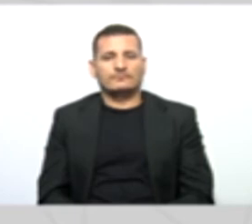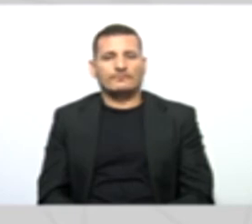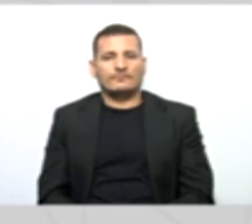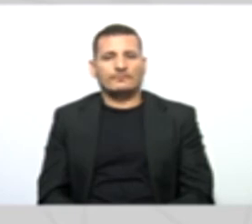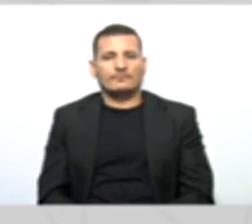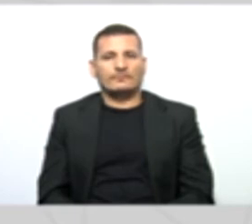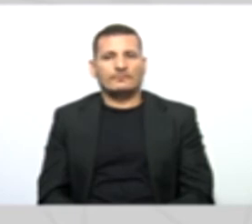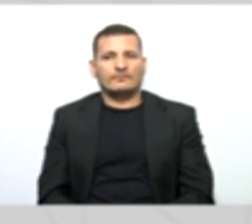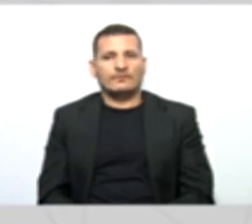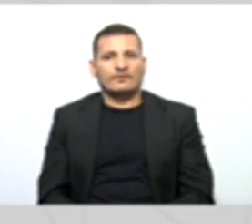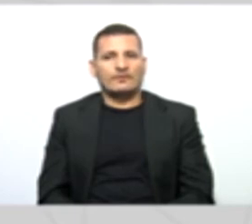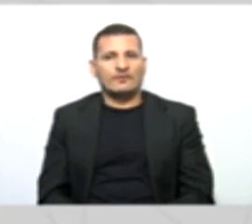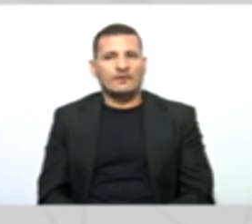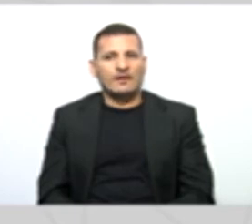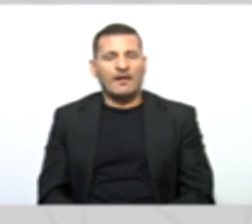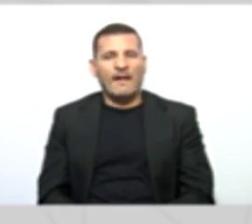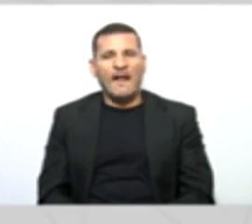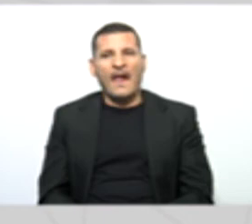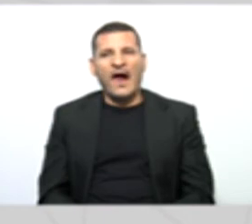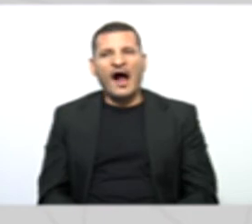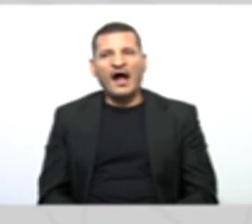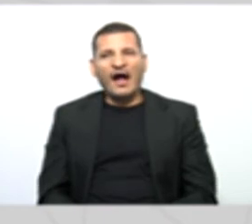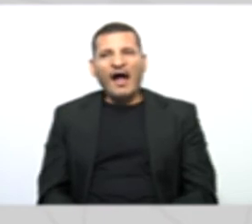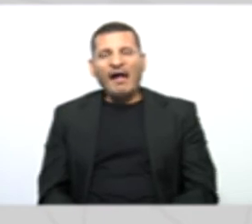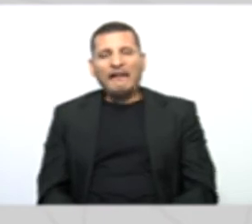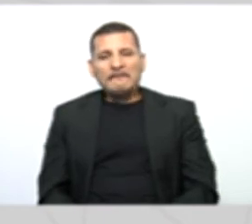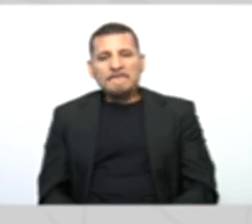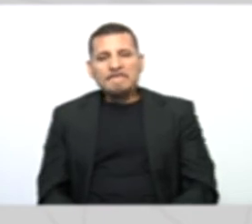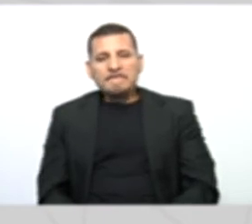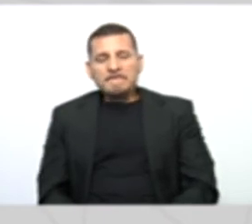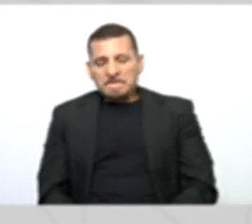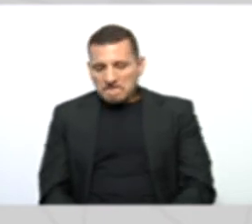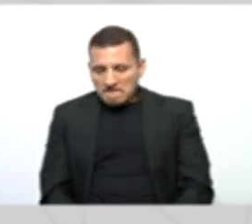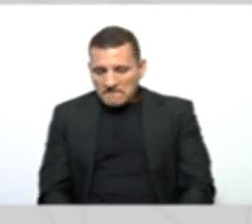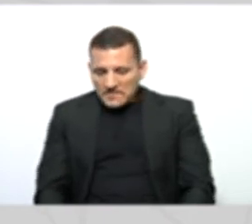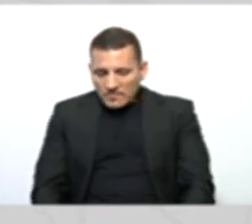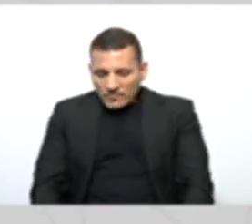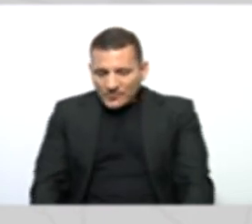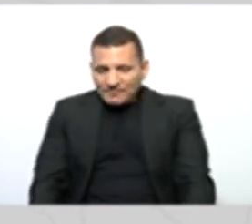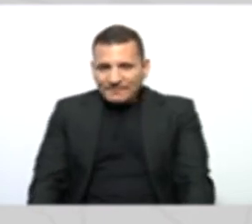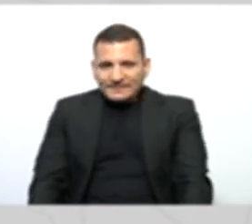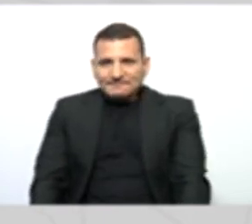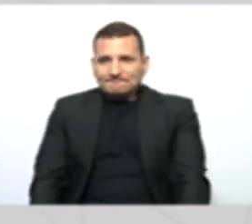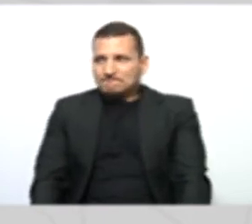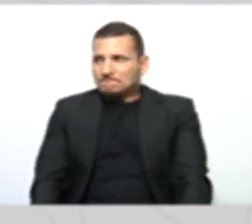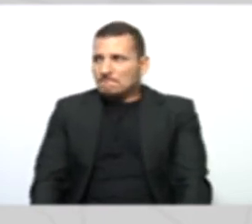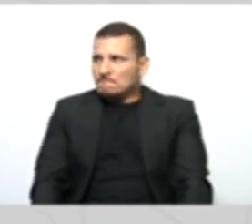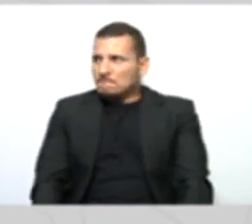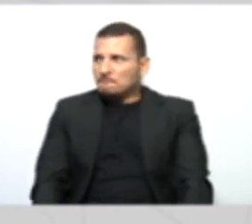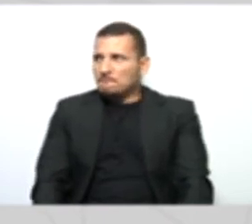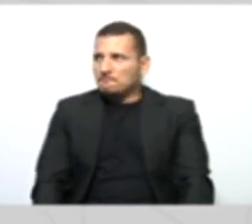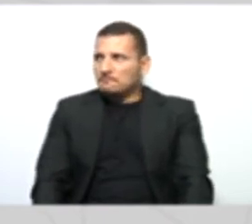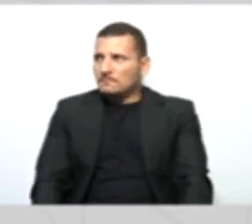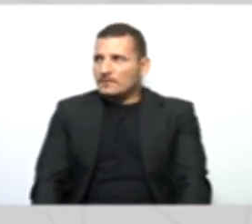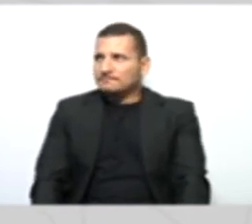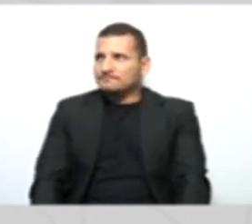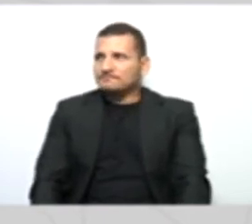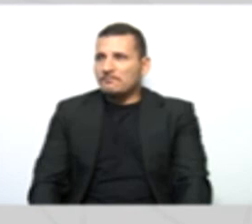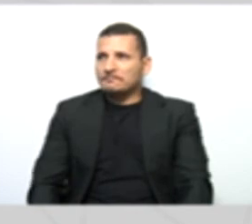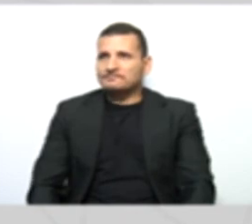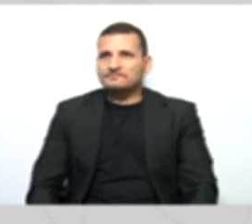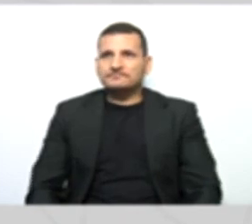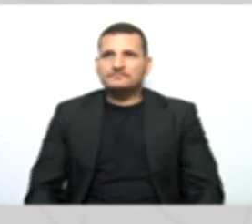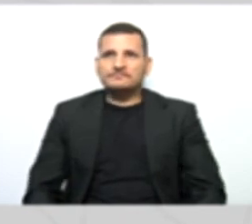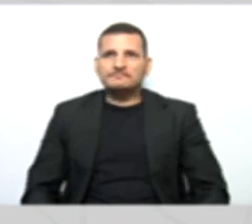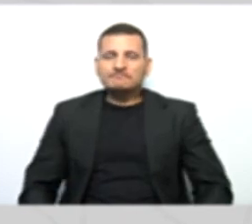Tranquilo? Então, esses são os parâmetros que nós vamos receber no nosso método construtor. E os atributos? Já temos aqui,